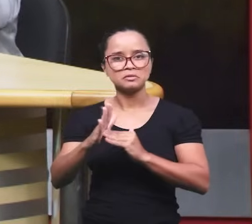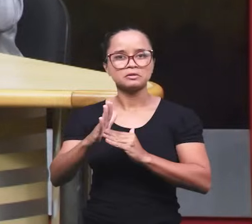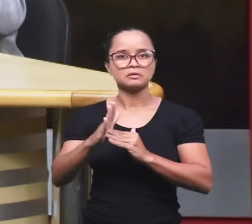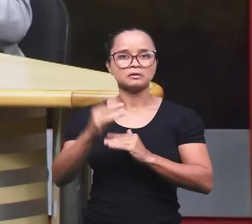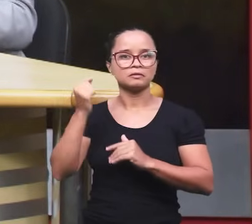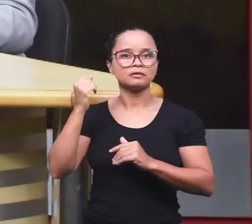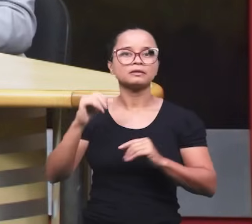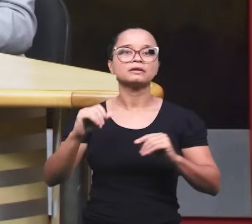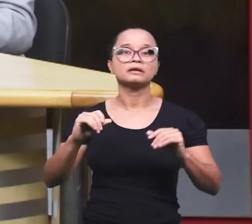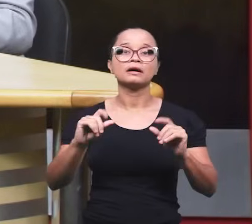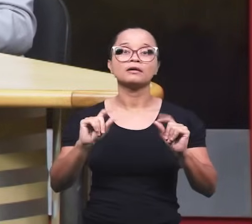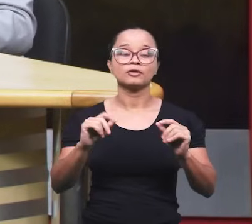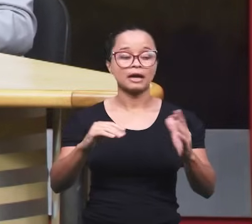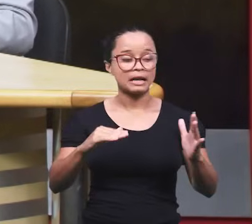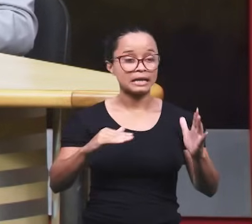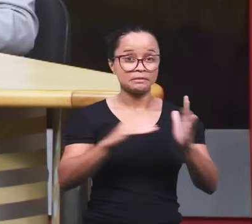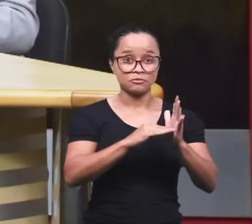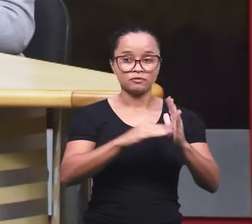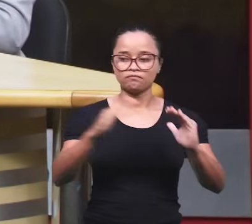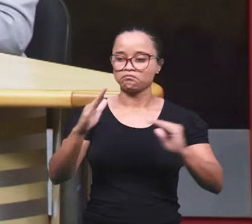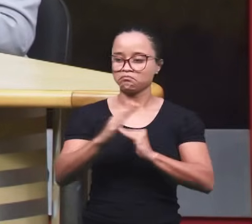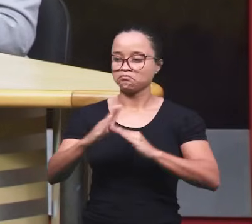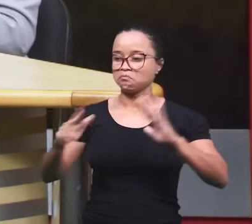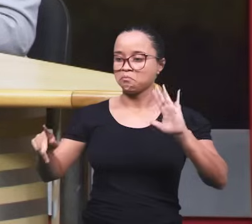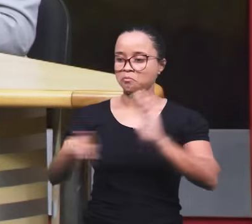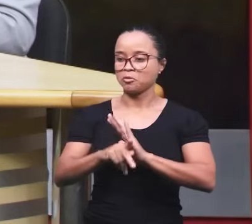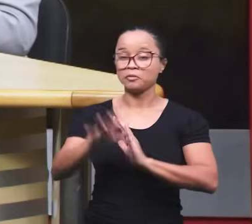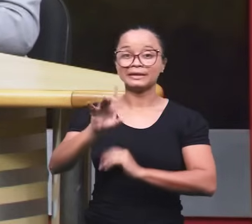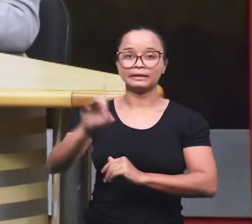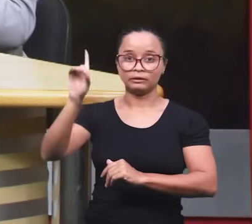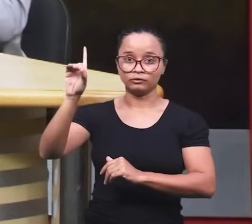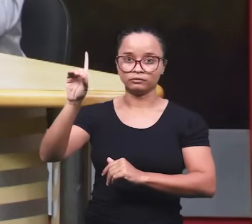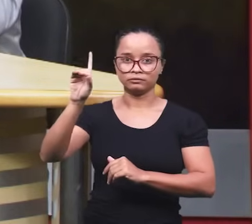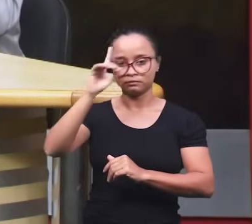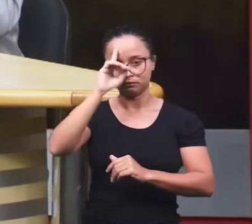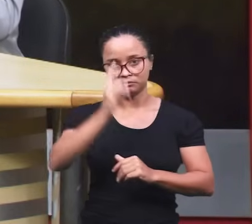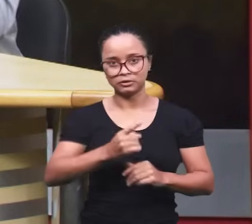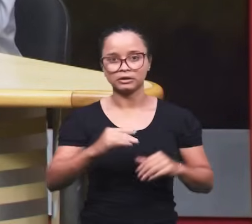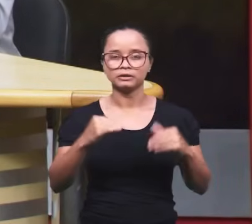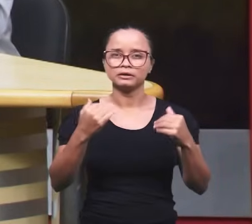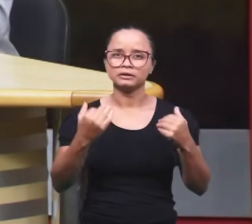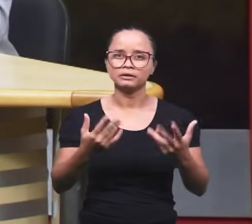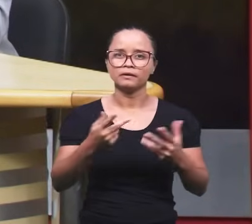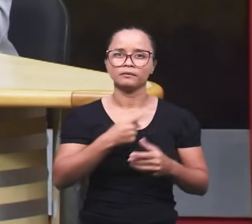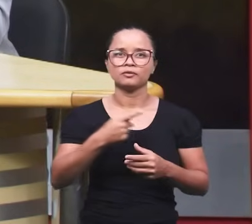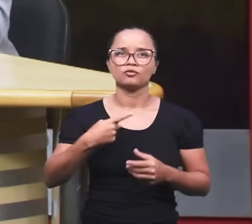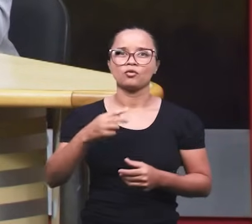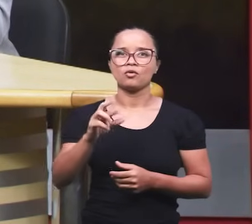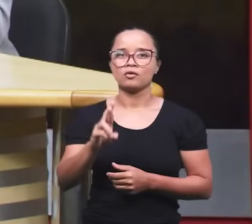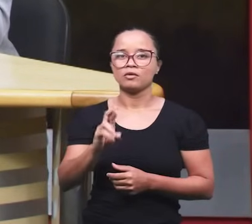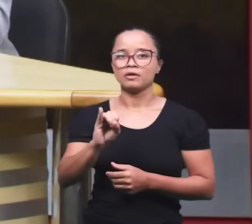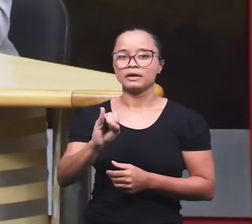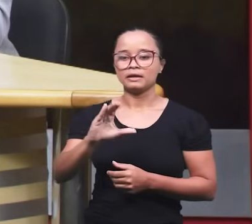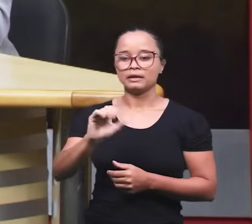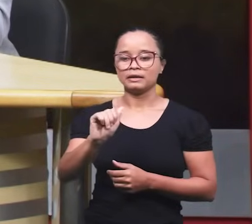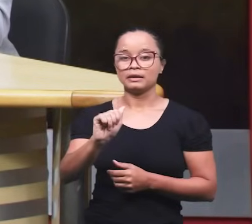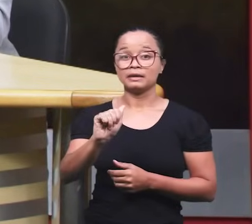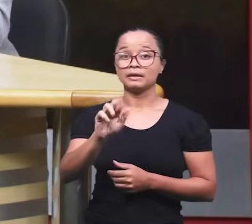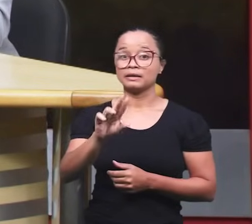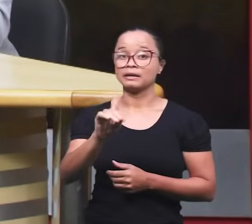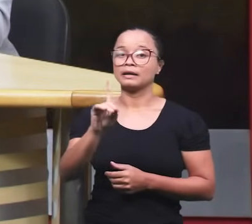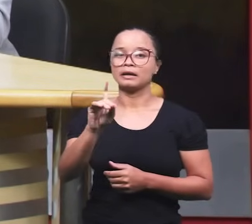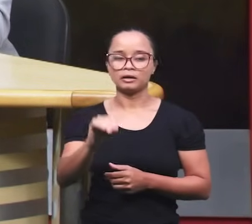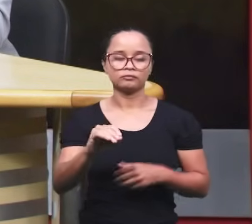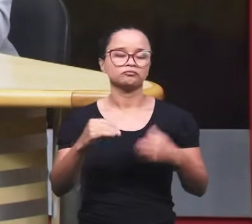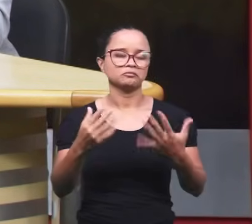limites estabelecidos por Deus né E aí eh Pastor Ricardo eh a gente